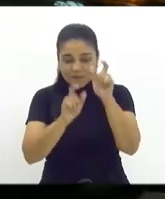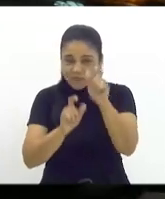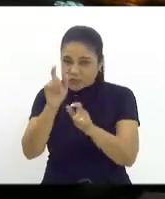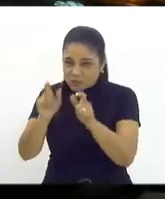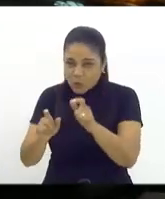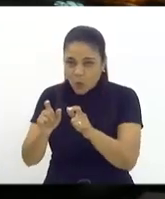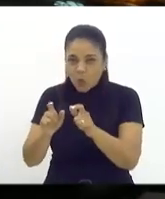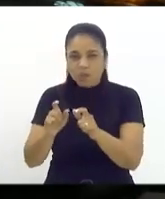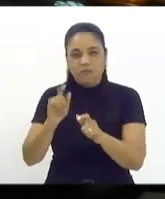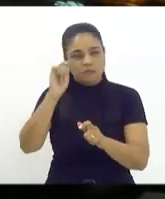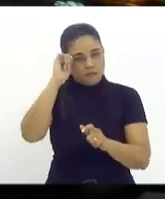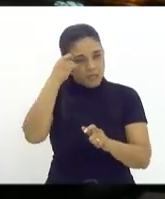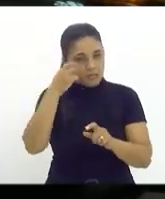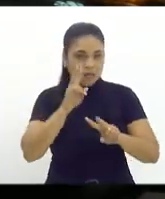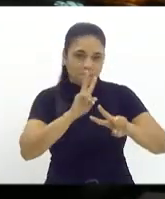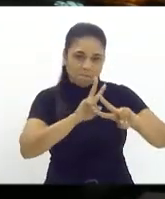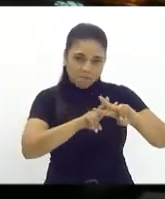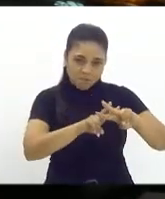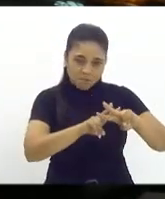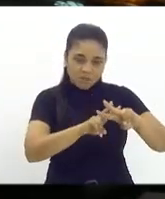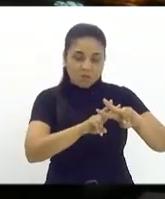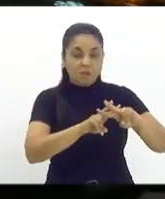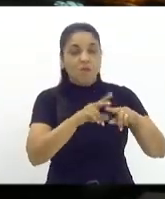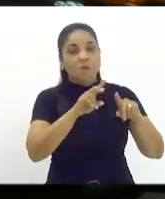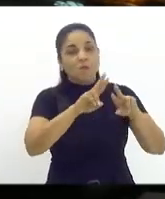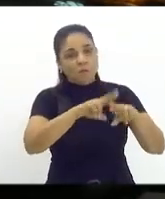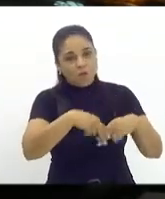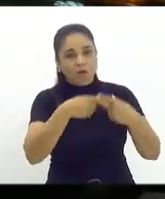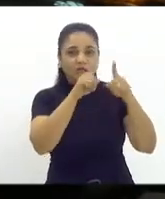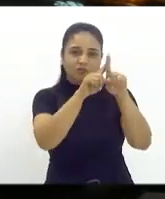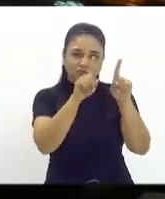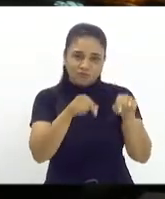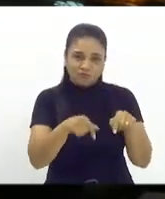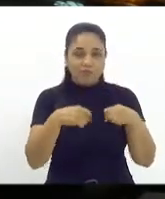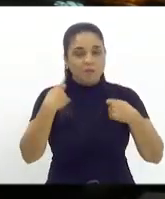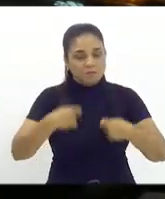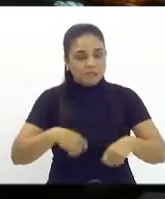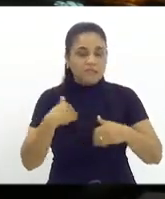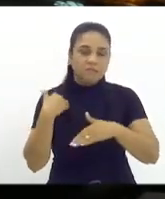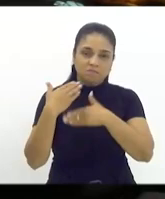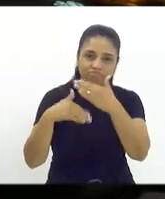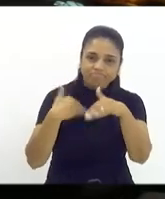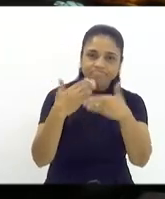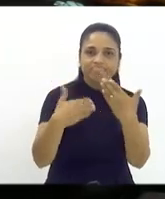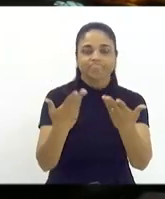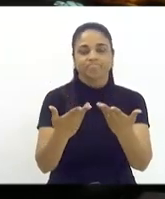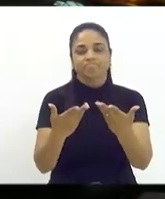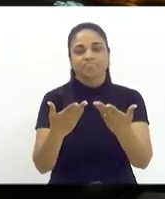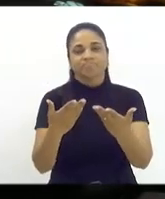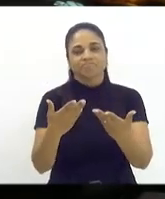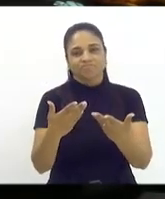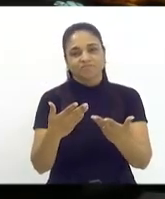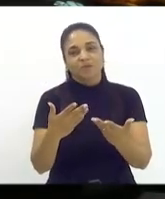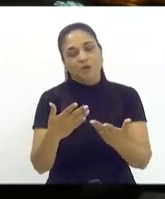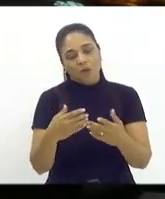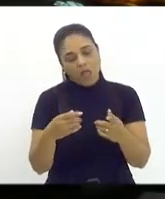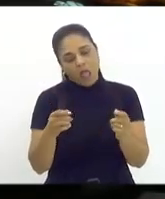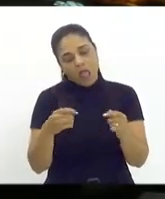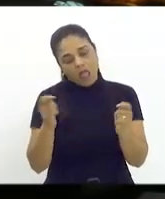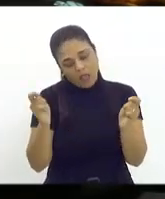encarceradas indevidamente por conta de um sistema que demanda aprimoramento acredito que é muito salutar